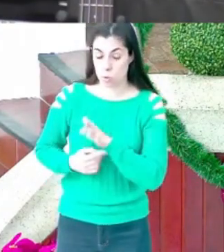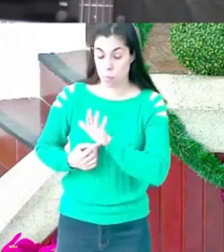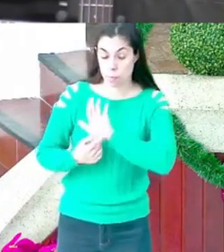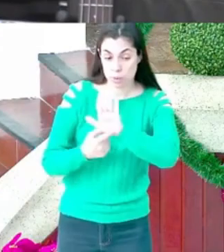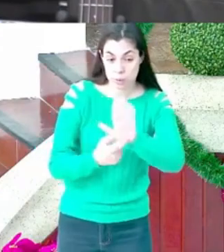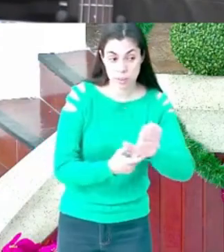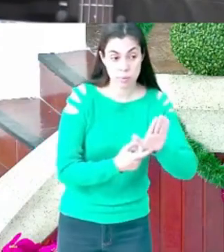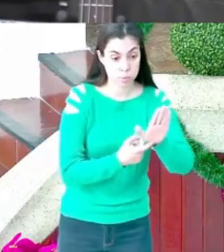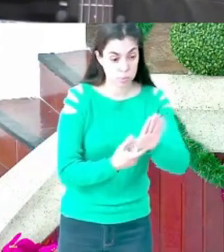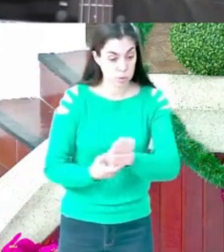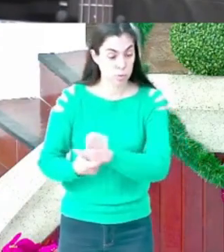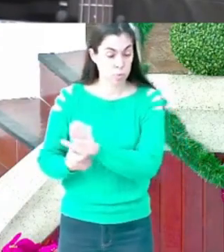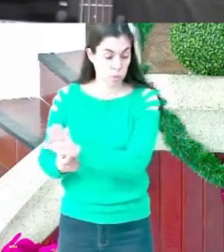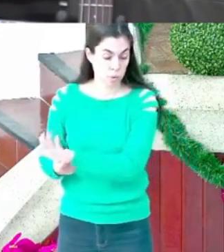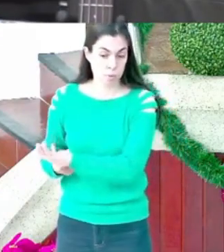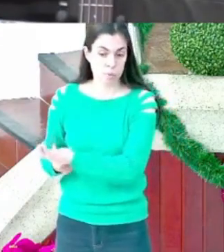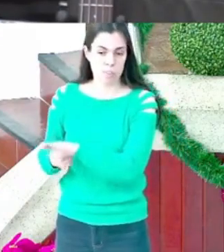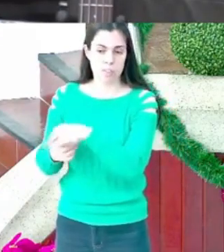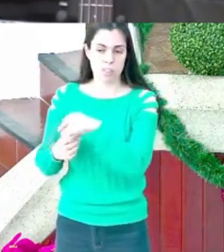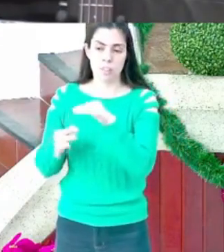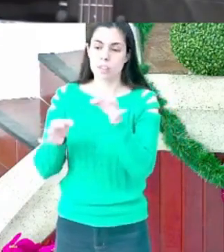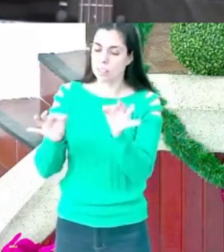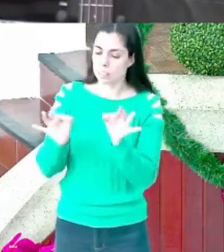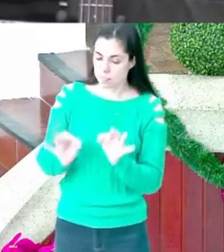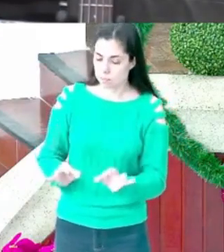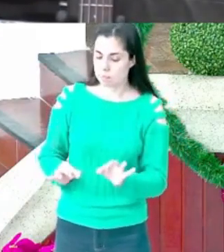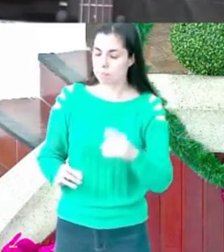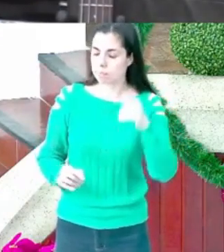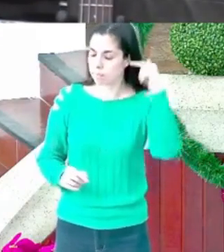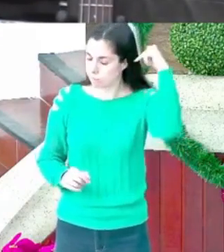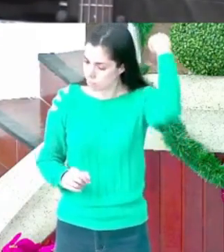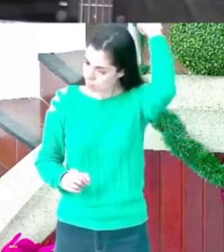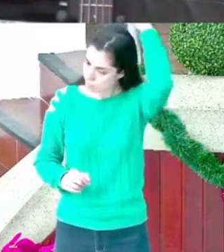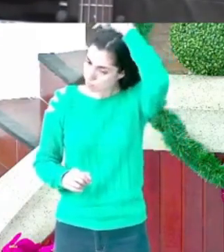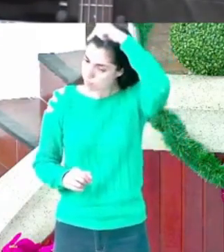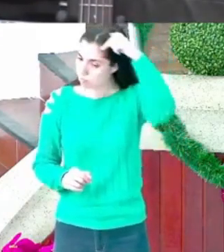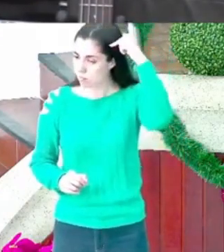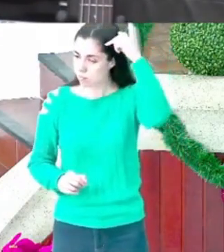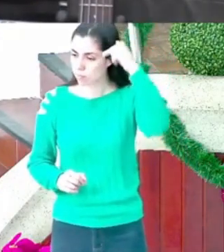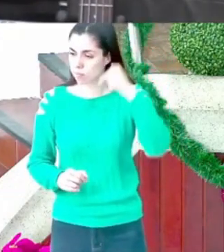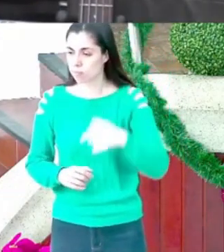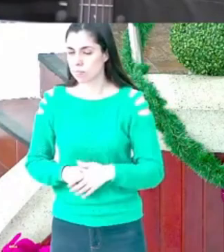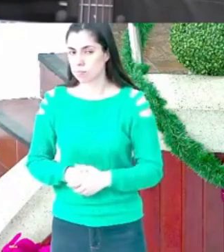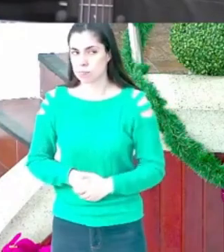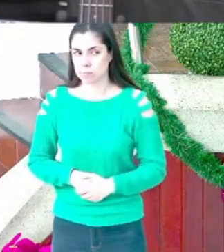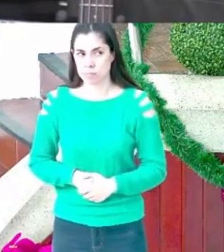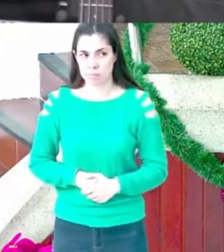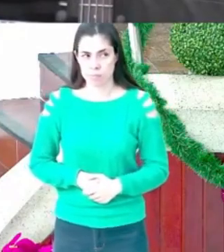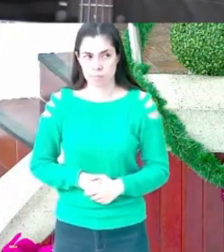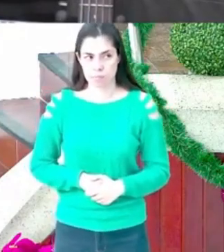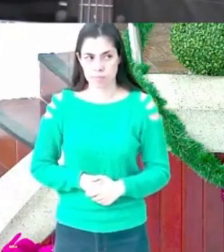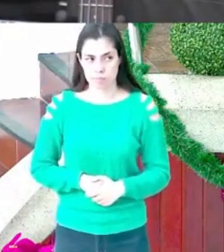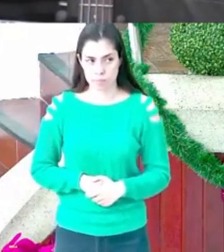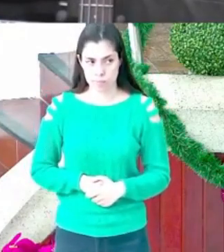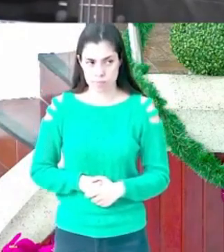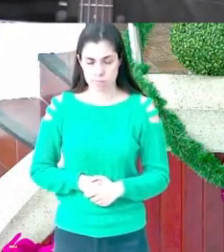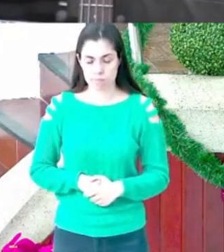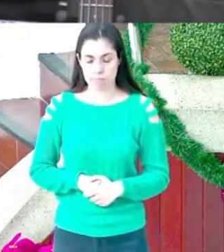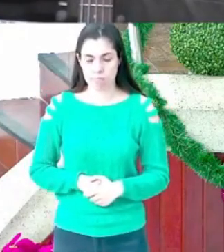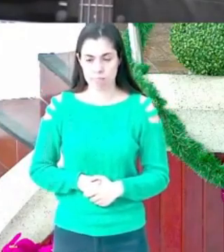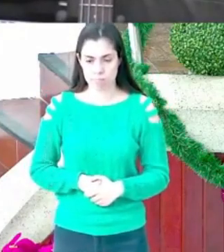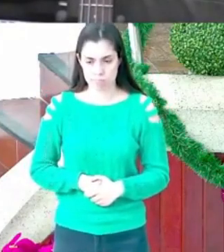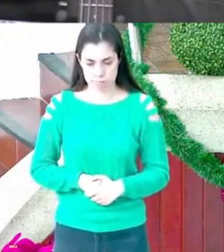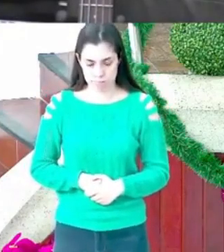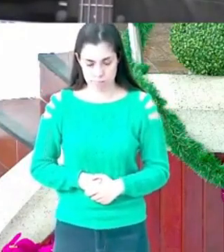vidas retidão e santidade. Isso ou significa os atos